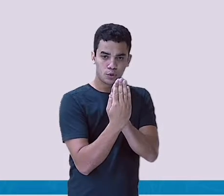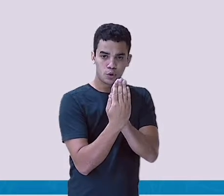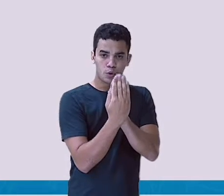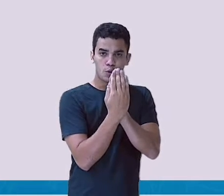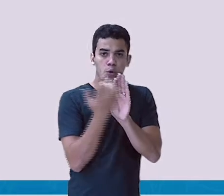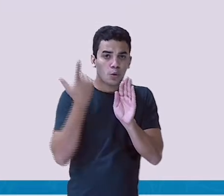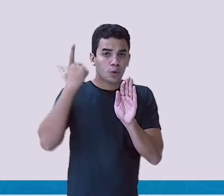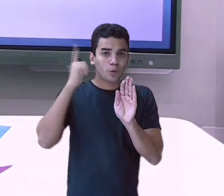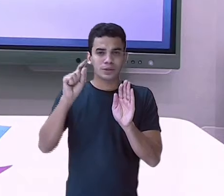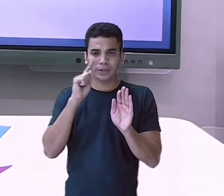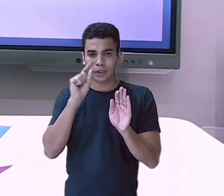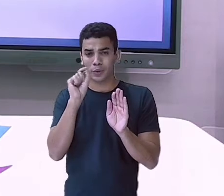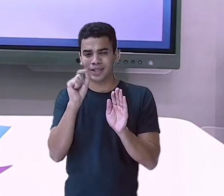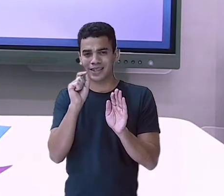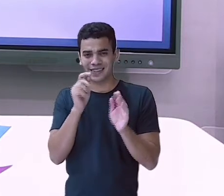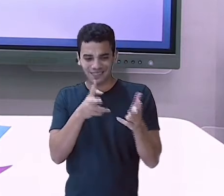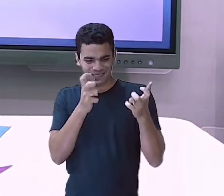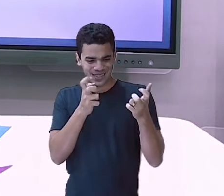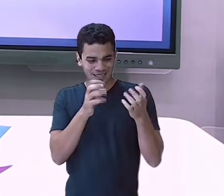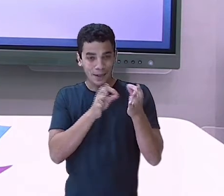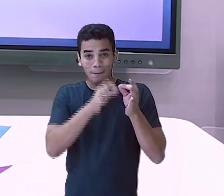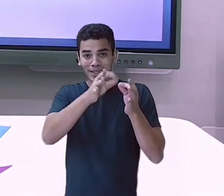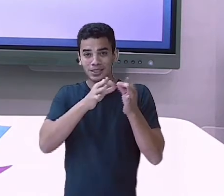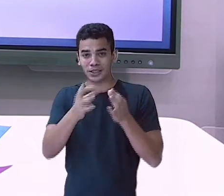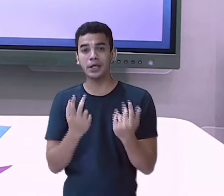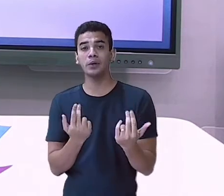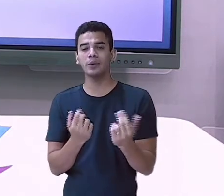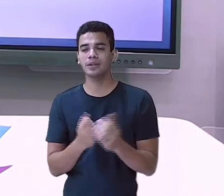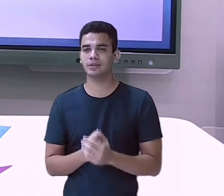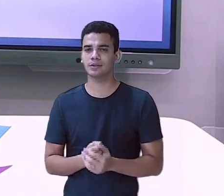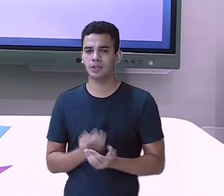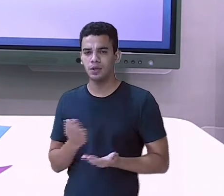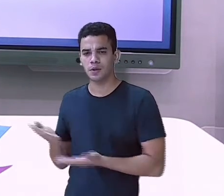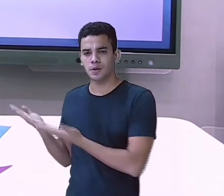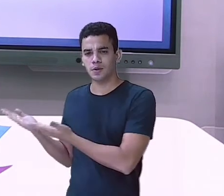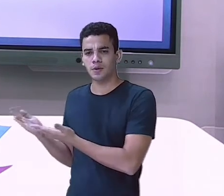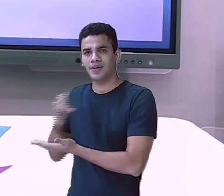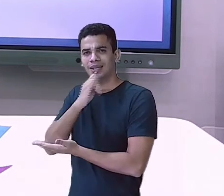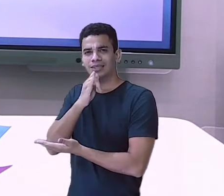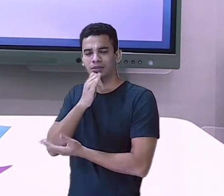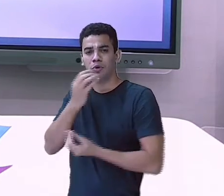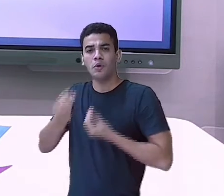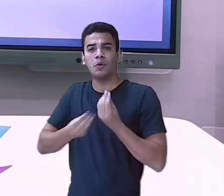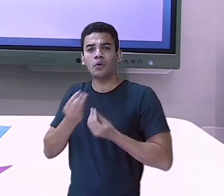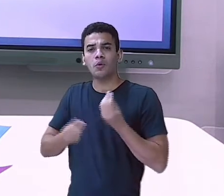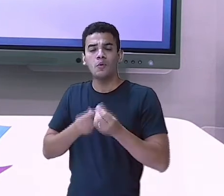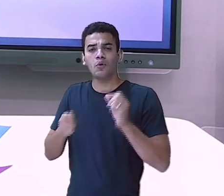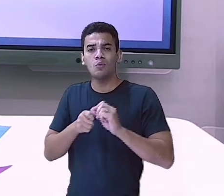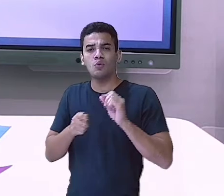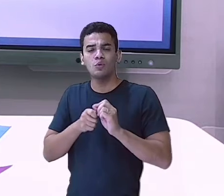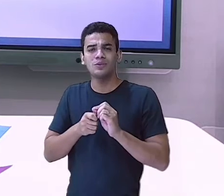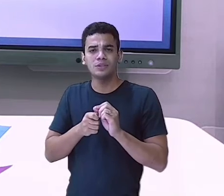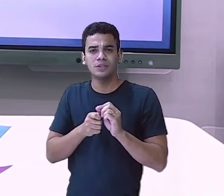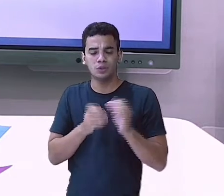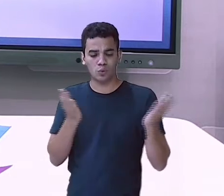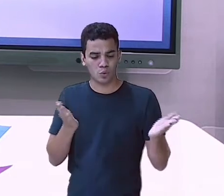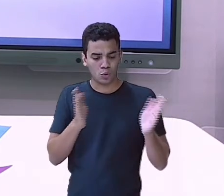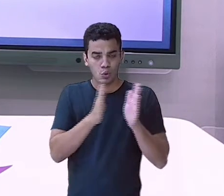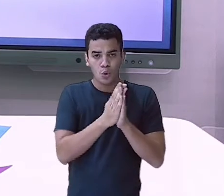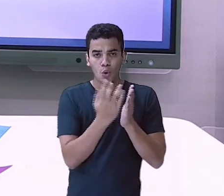triângulos, né? Então, como que eu vou saber se esses dois triângulos são congruentes? Como eles